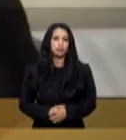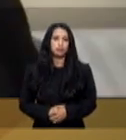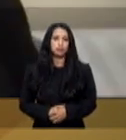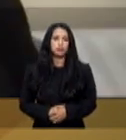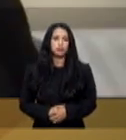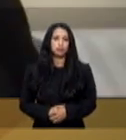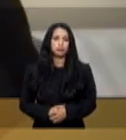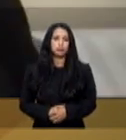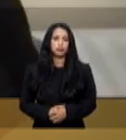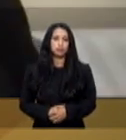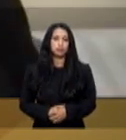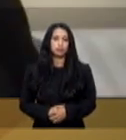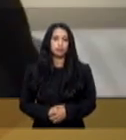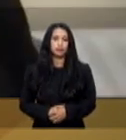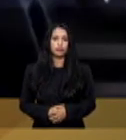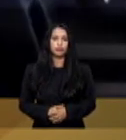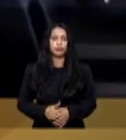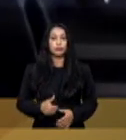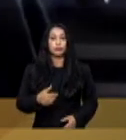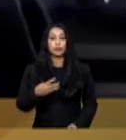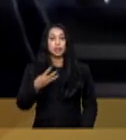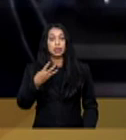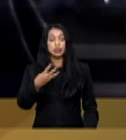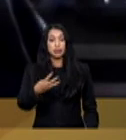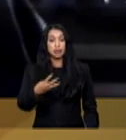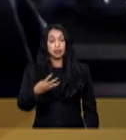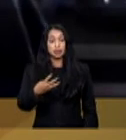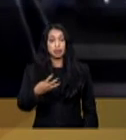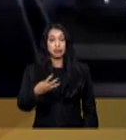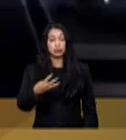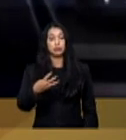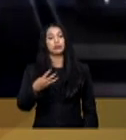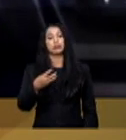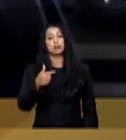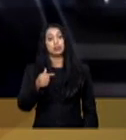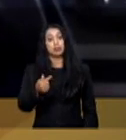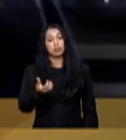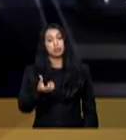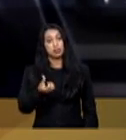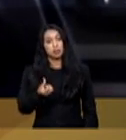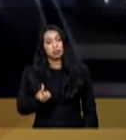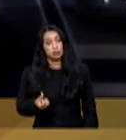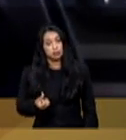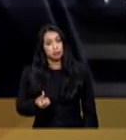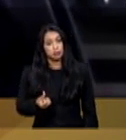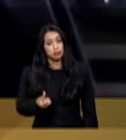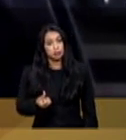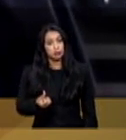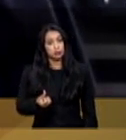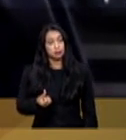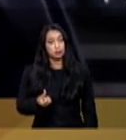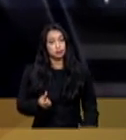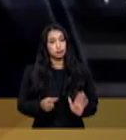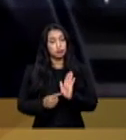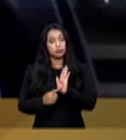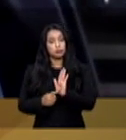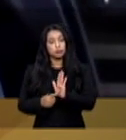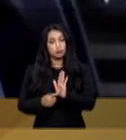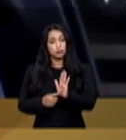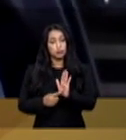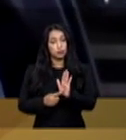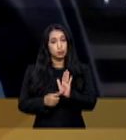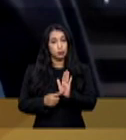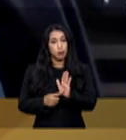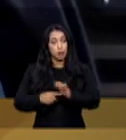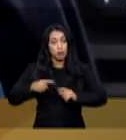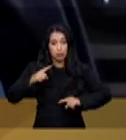9677. 360 de 76 descreve as substâncias,